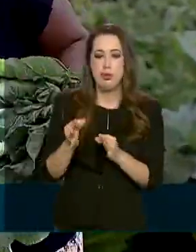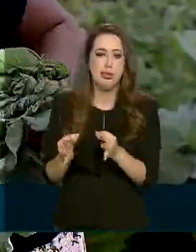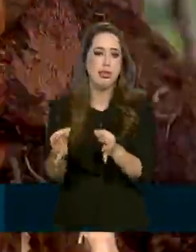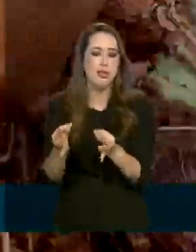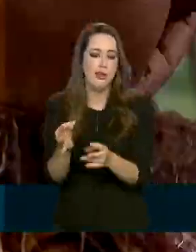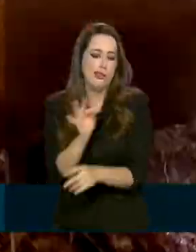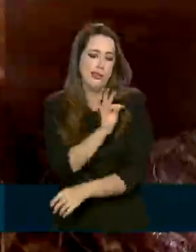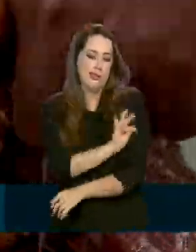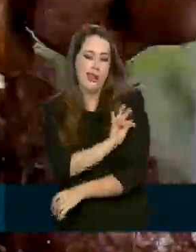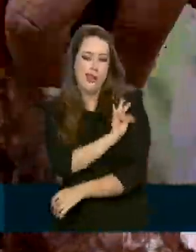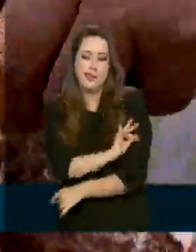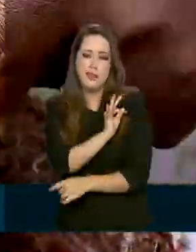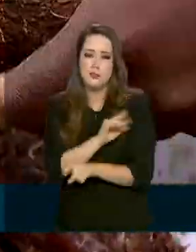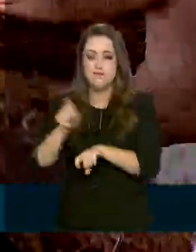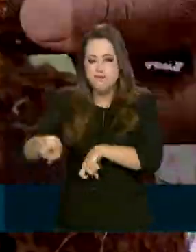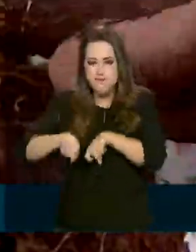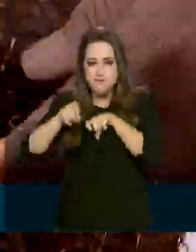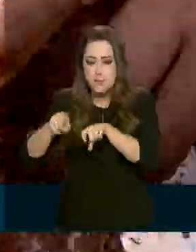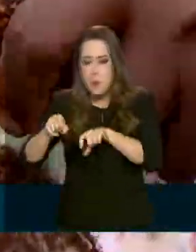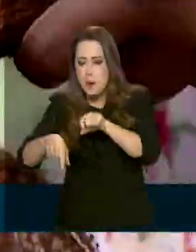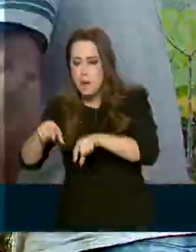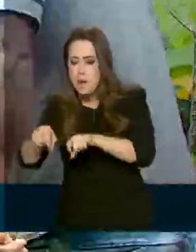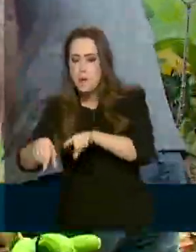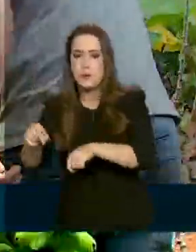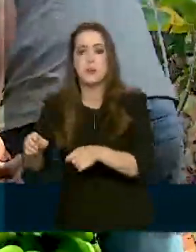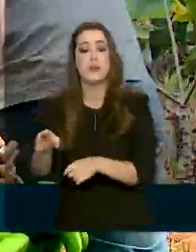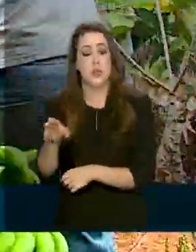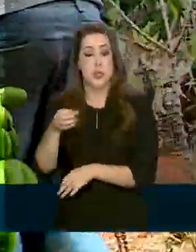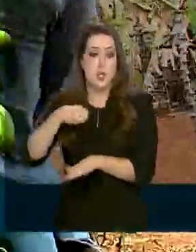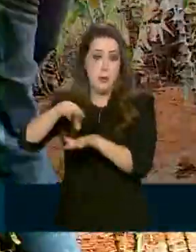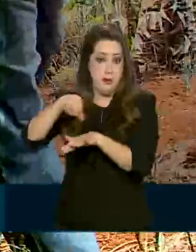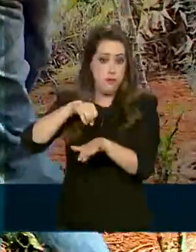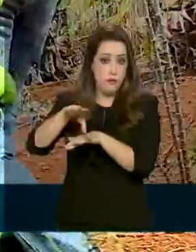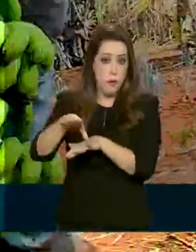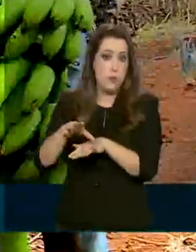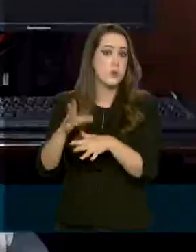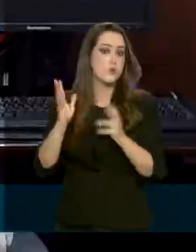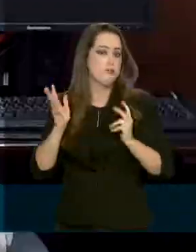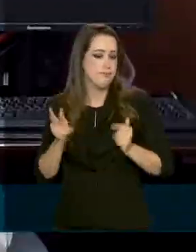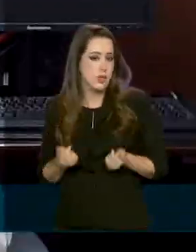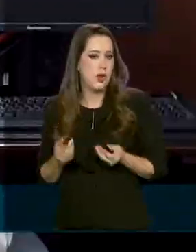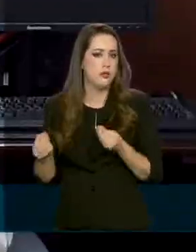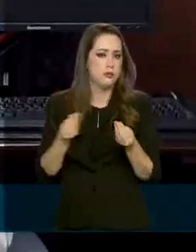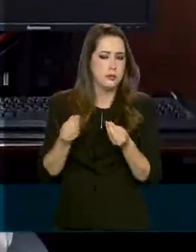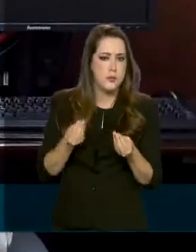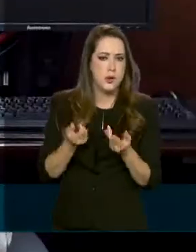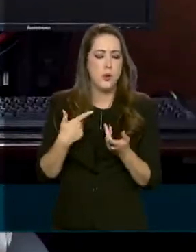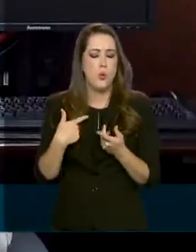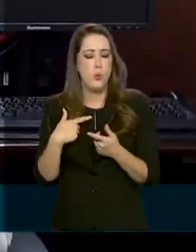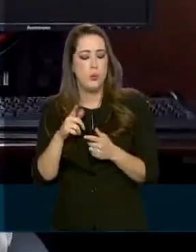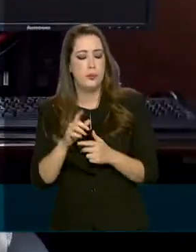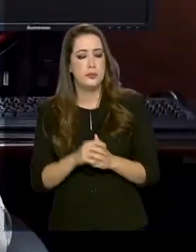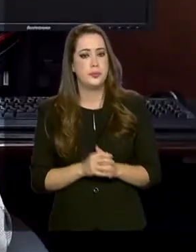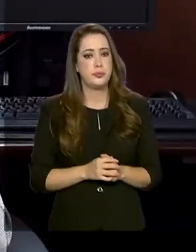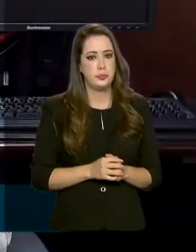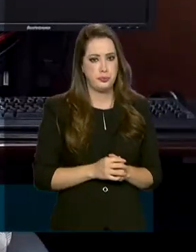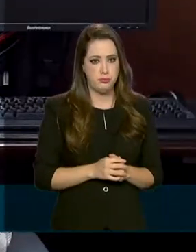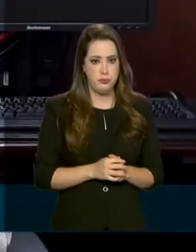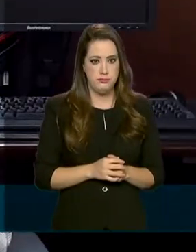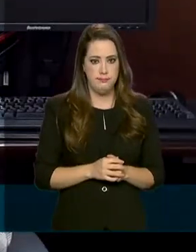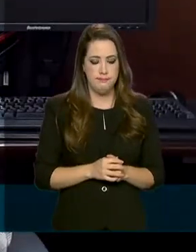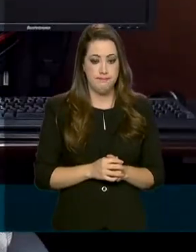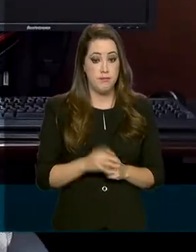manejo das culturas, informações sanitárias e do rendimento das colheitas. E eu gostaria de anunciar